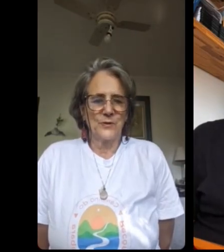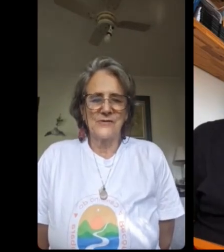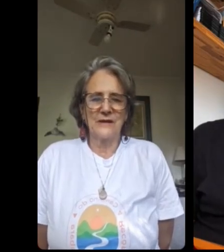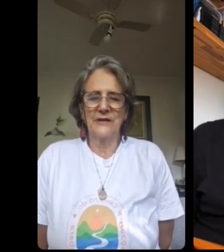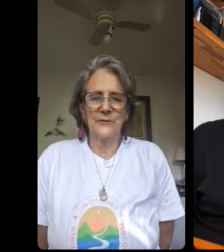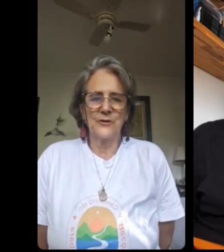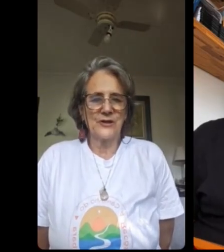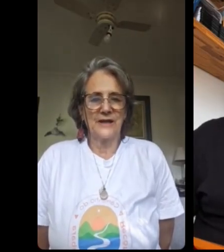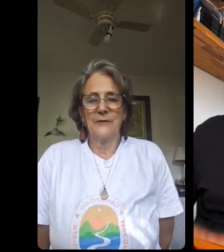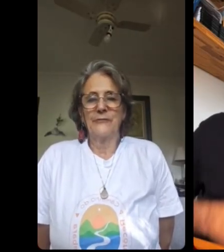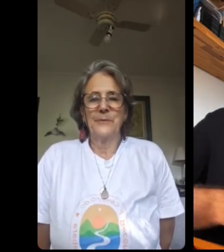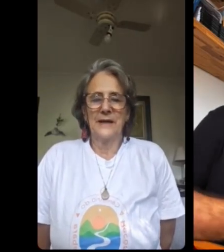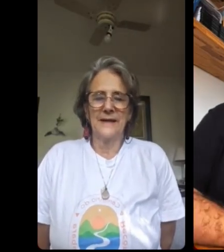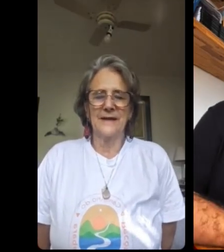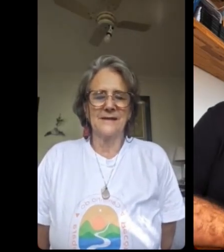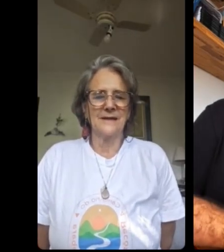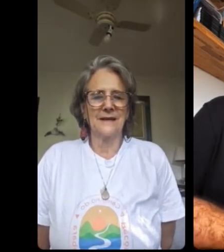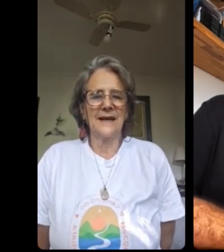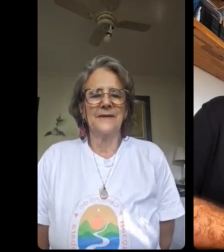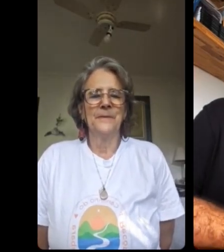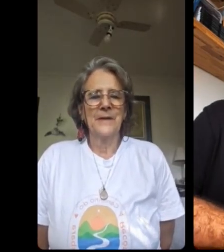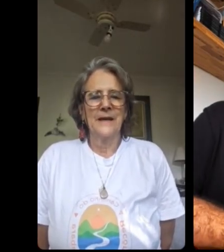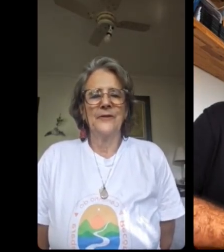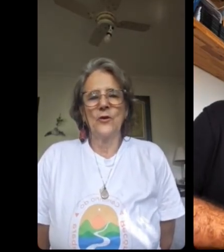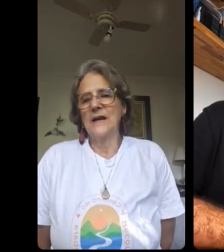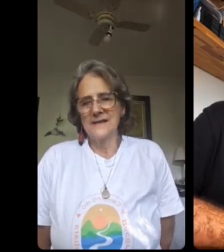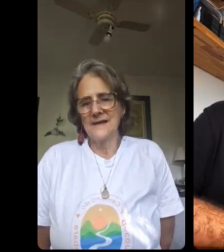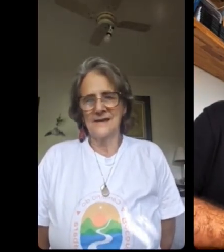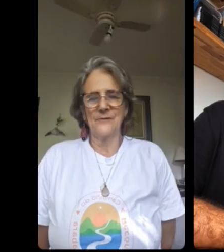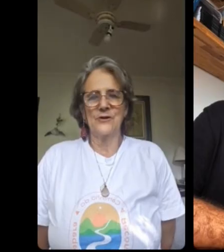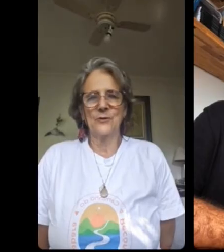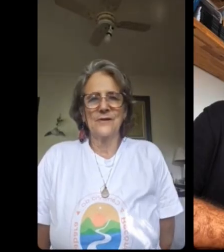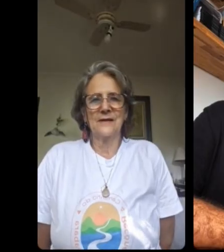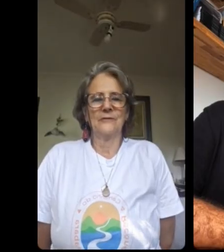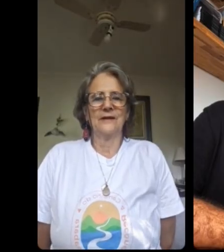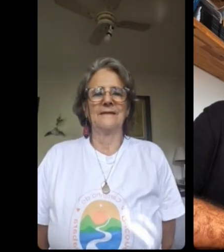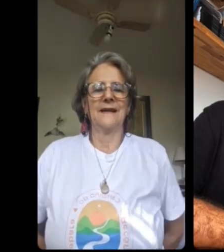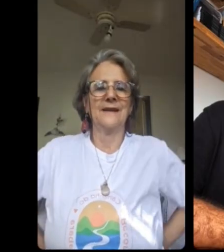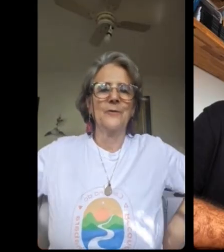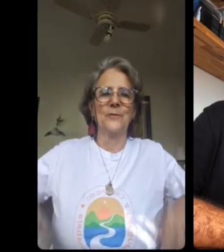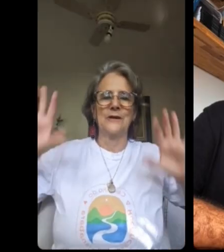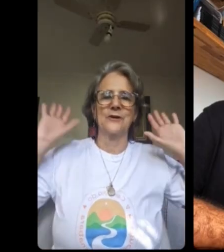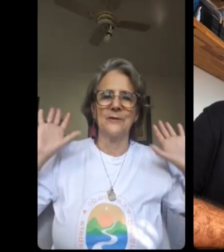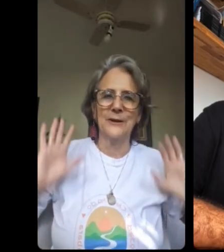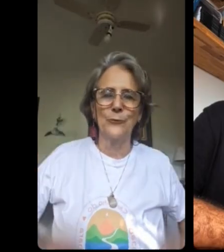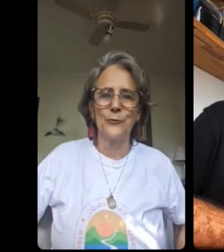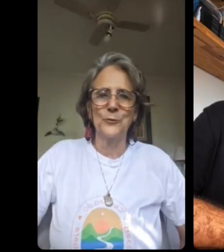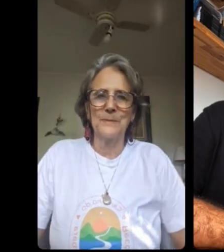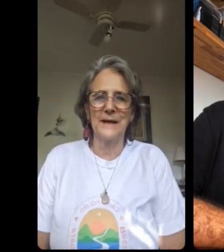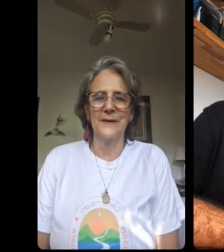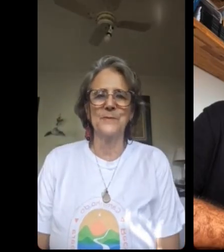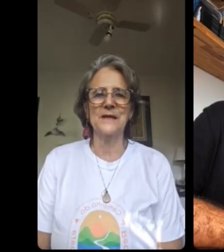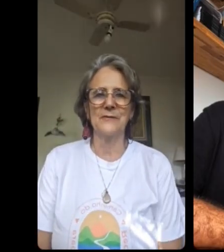os portugueses, os navegadores chegaram, foi por ali que eles entraram, e nós, né, dizer, o Instituto Sinal do Vale está aqui como guardião aqui